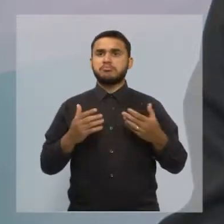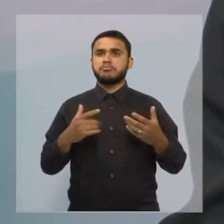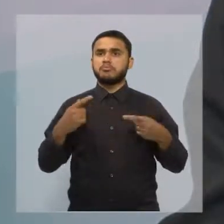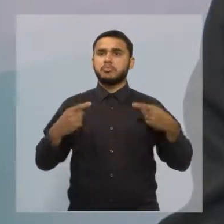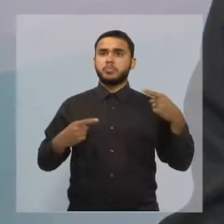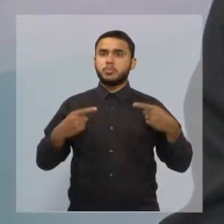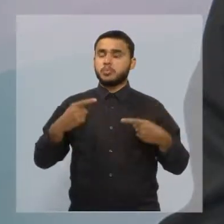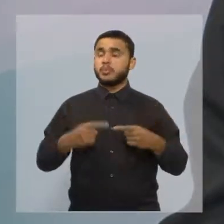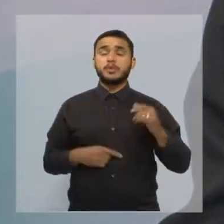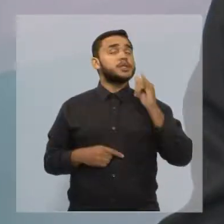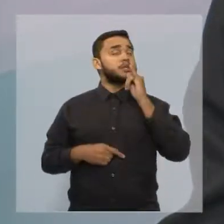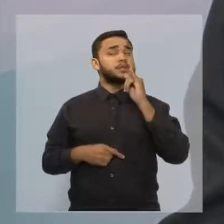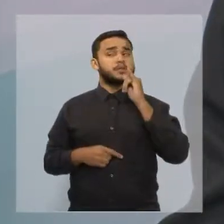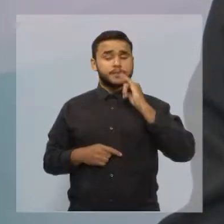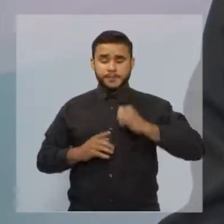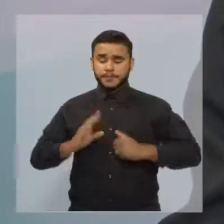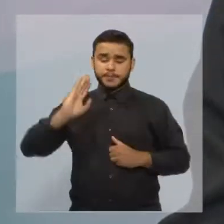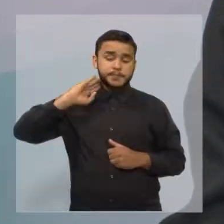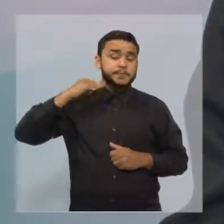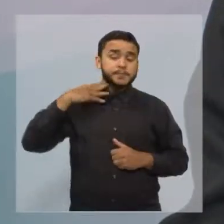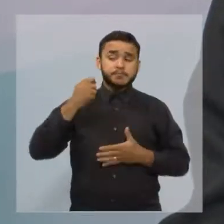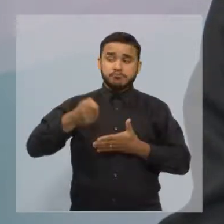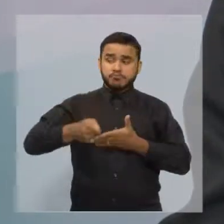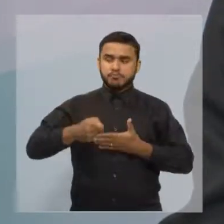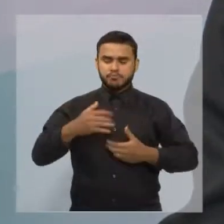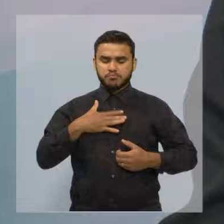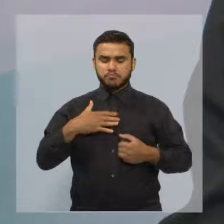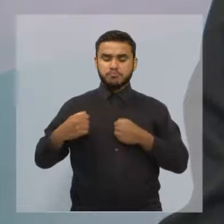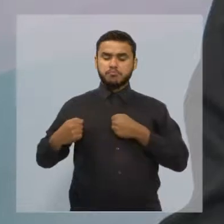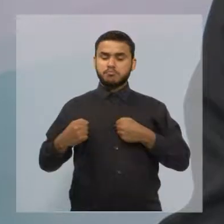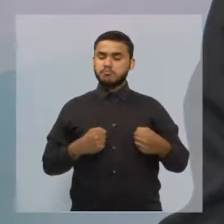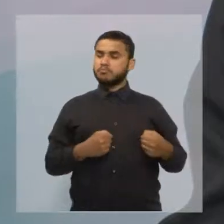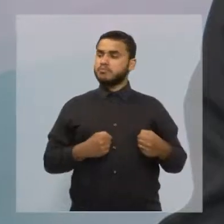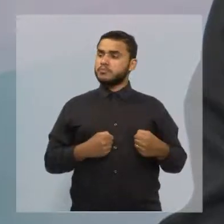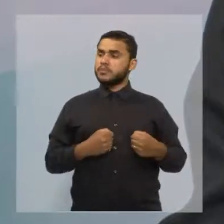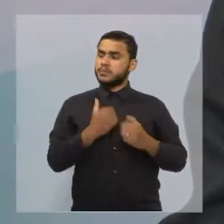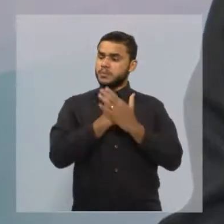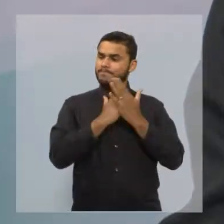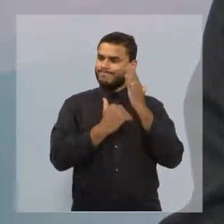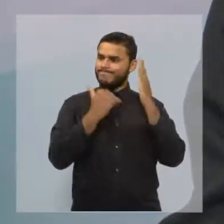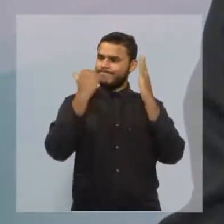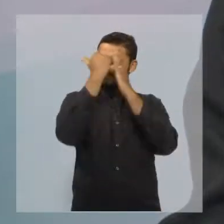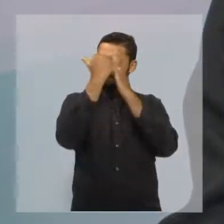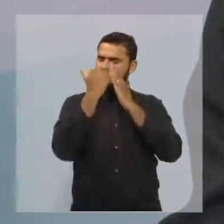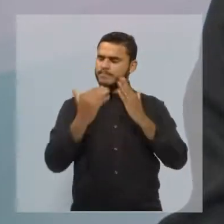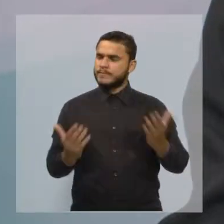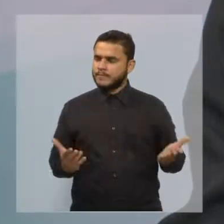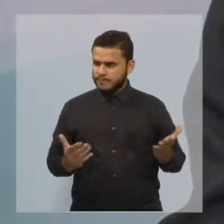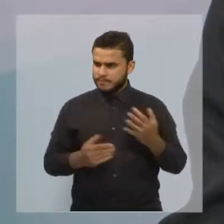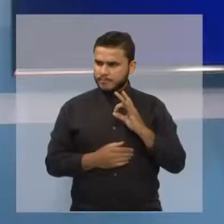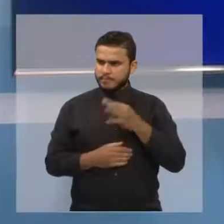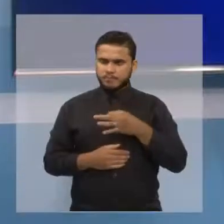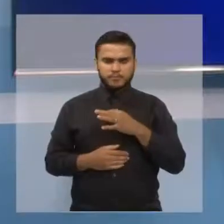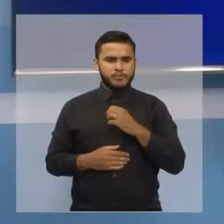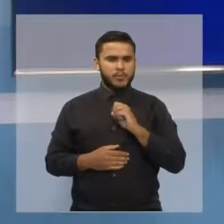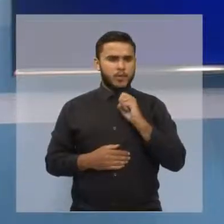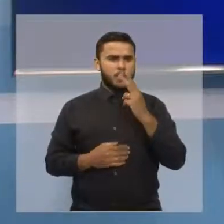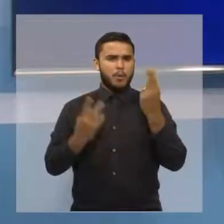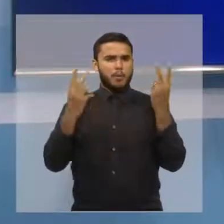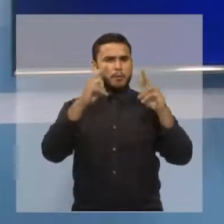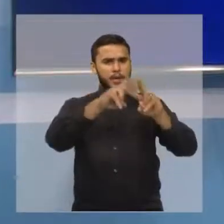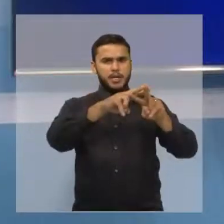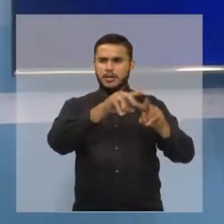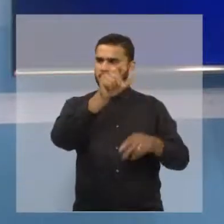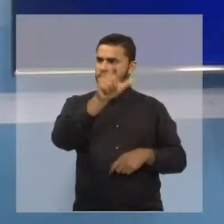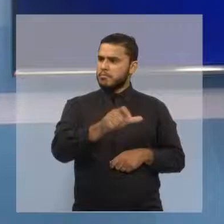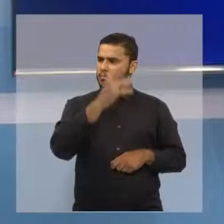de forma autoritária o seu poder, seja para prender, para confiscar bens,